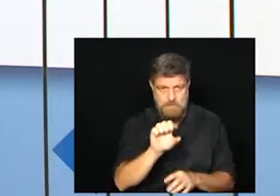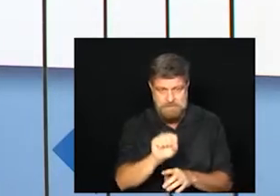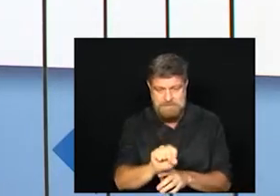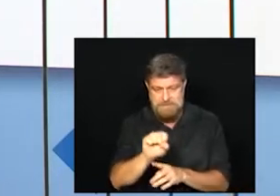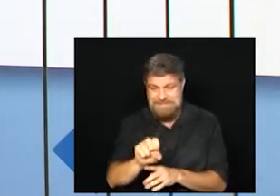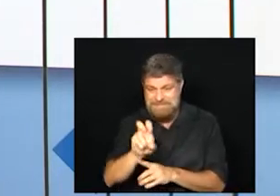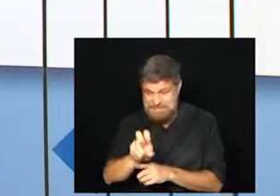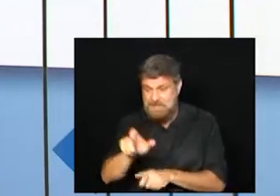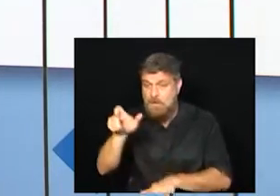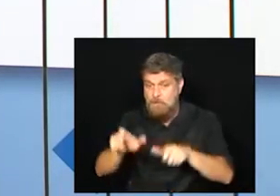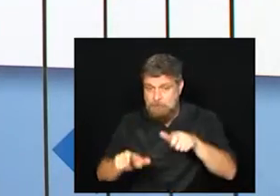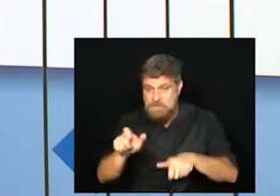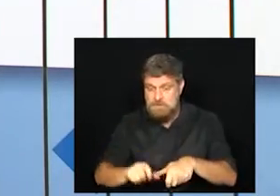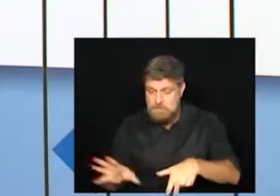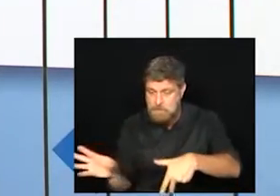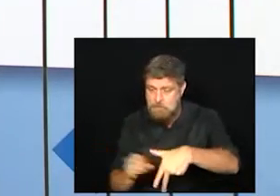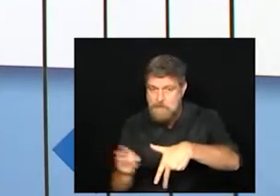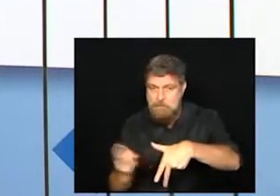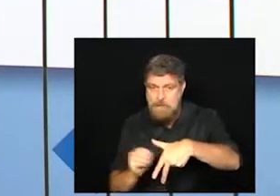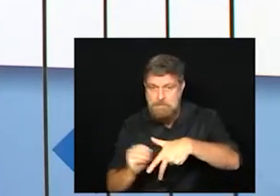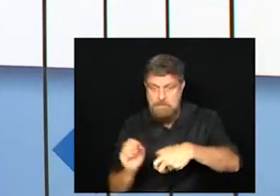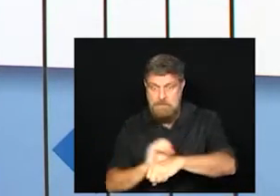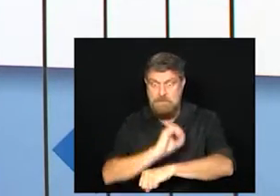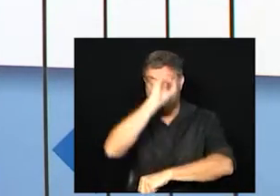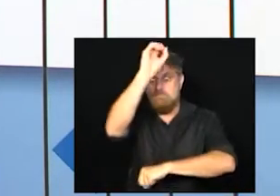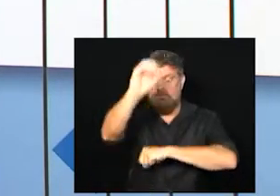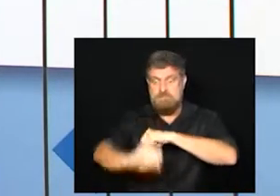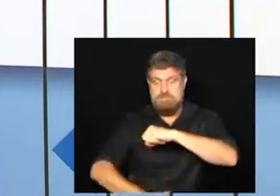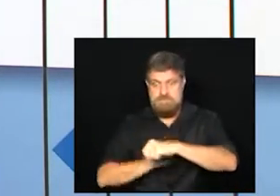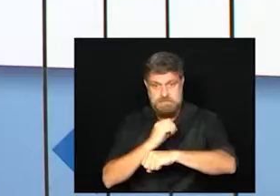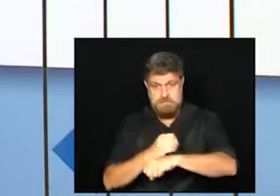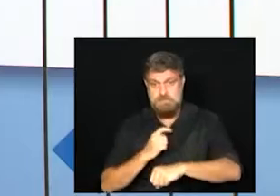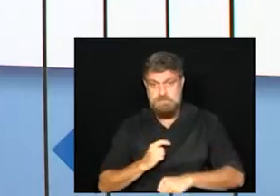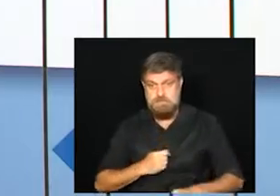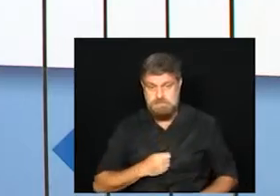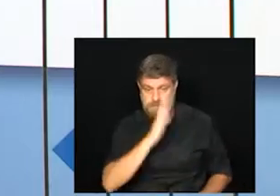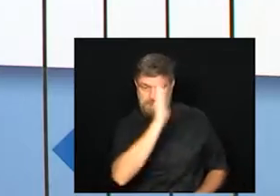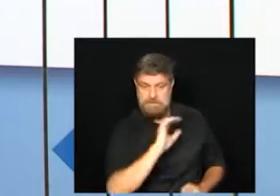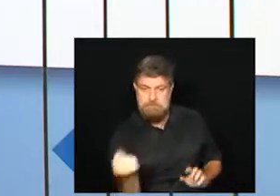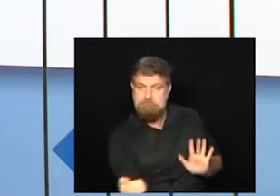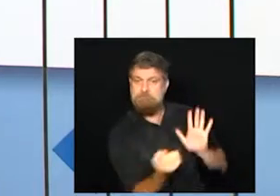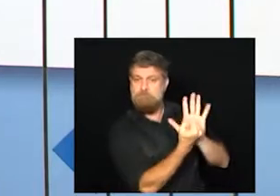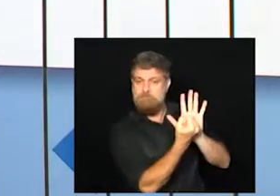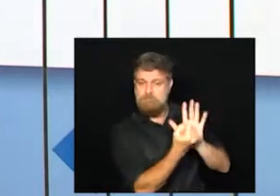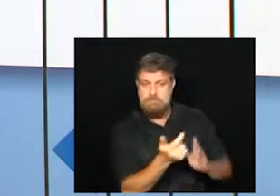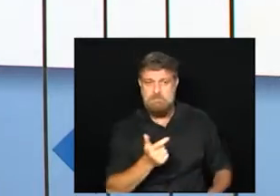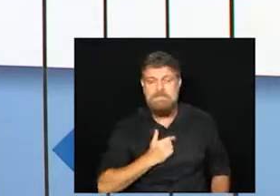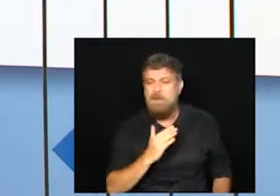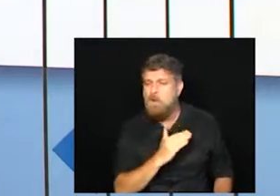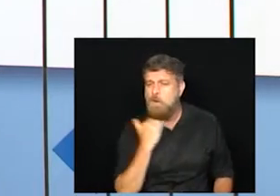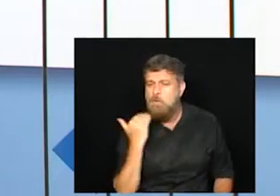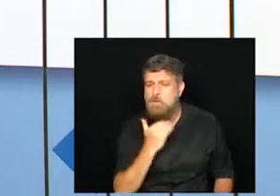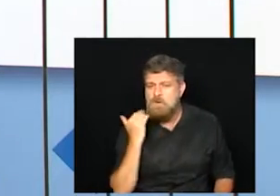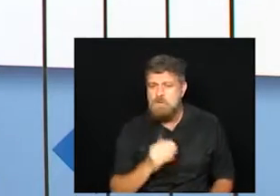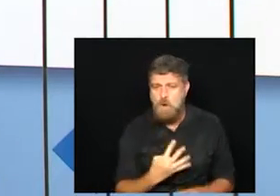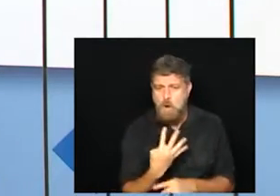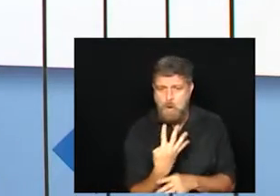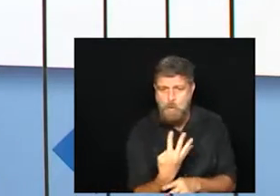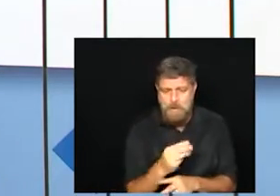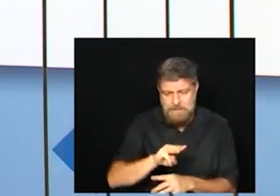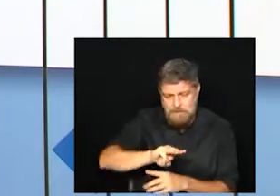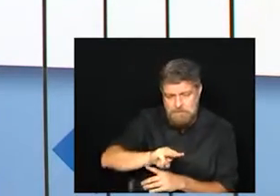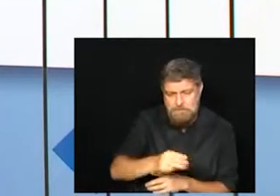34.885 novos casos nas últimas 24 horas registrados no país. Os óbitos são 4